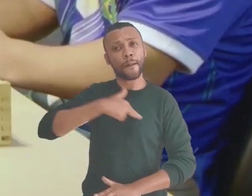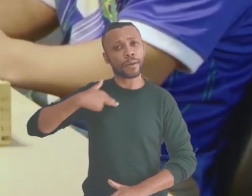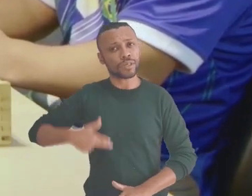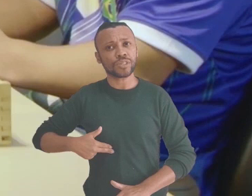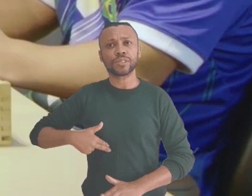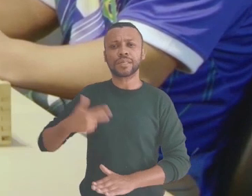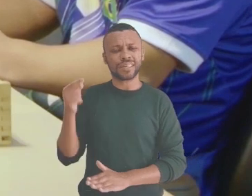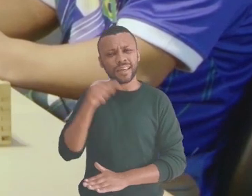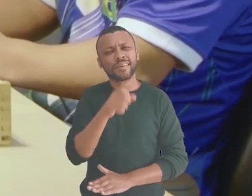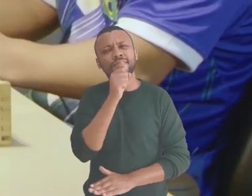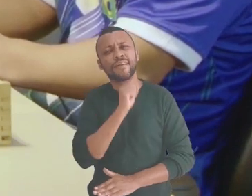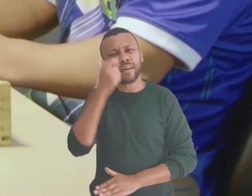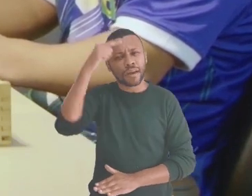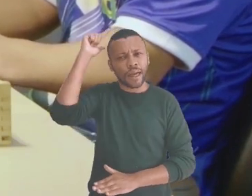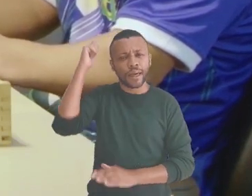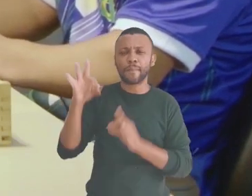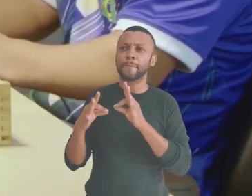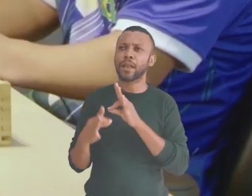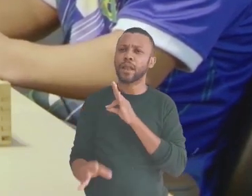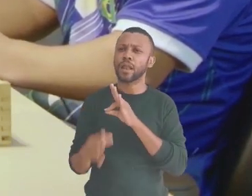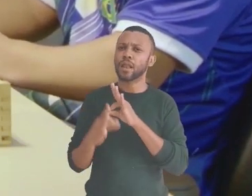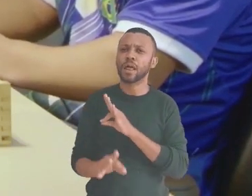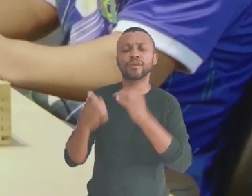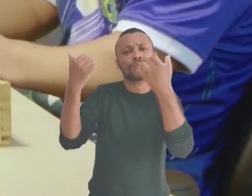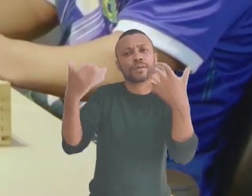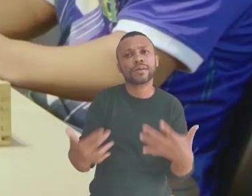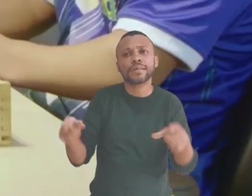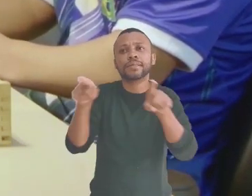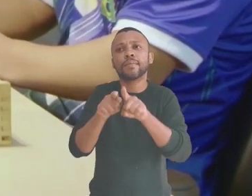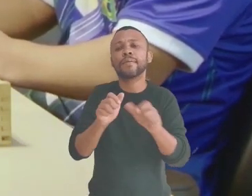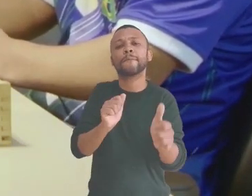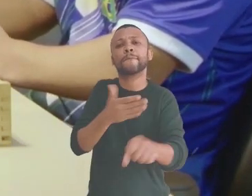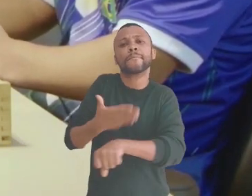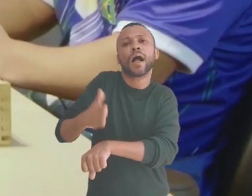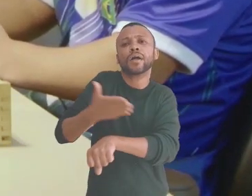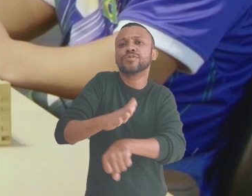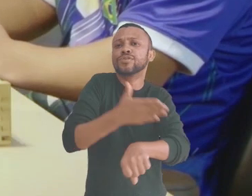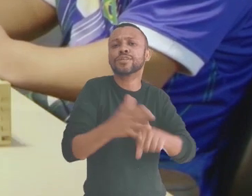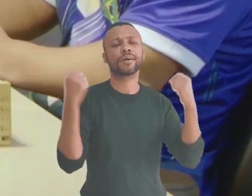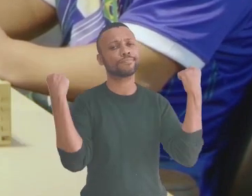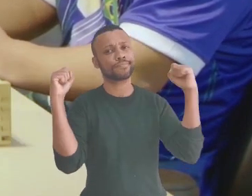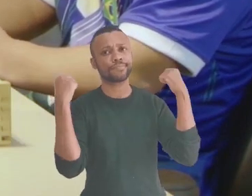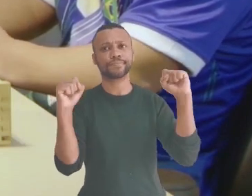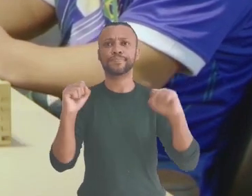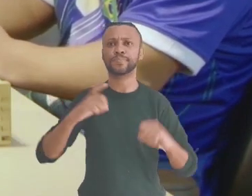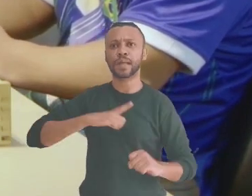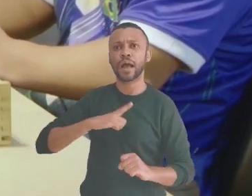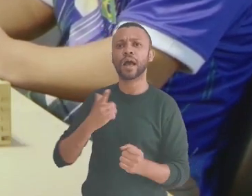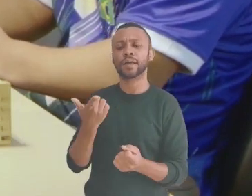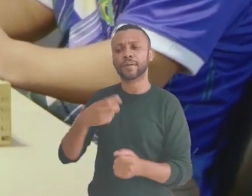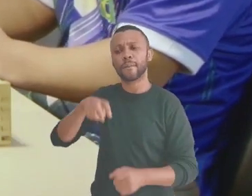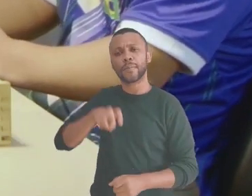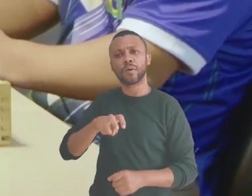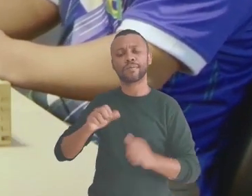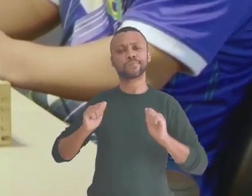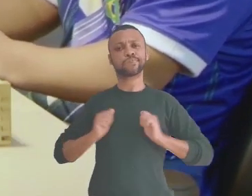esse velho careca aí falando que também faz exercício e tal, e ela está sentada lá e não está fazendo exercício, está ganhando gordura e tal, perdendo qualidade